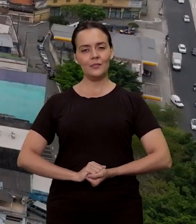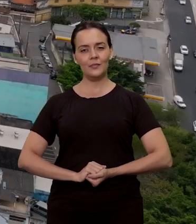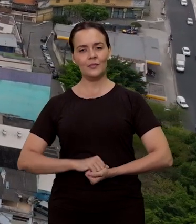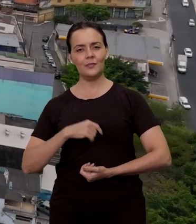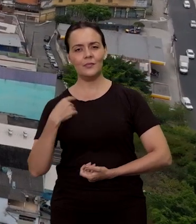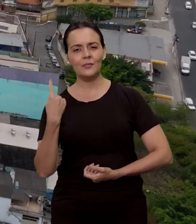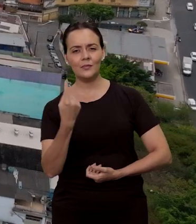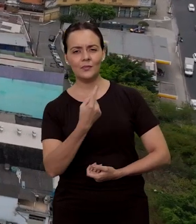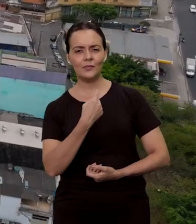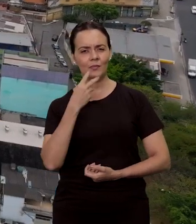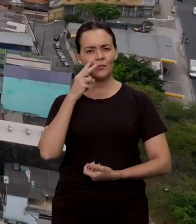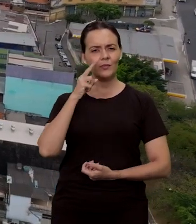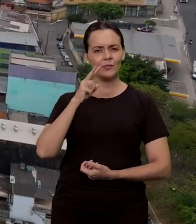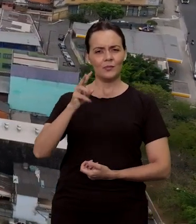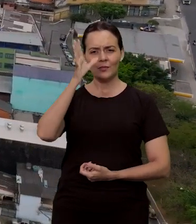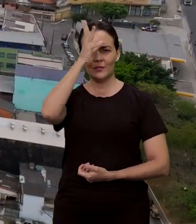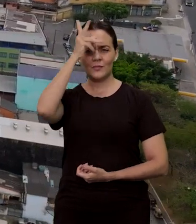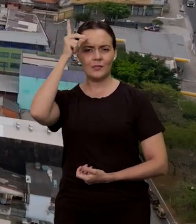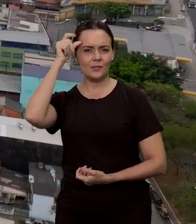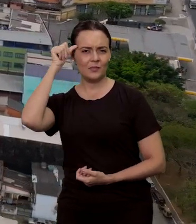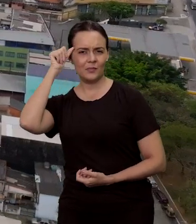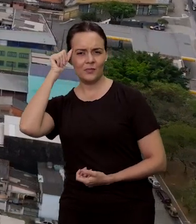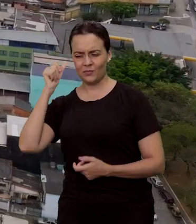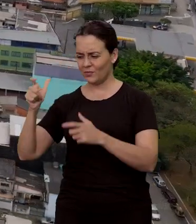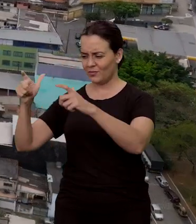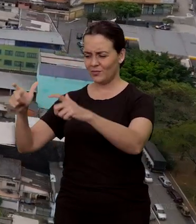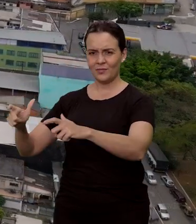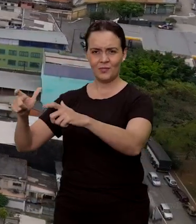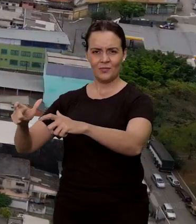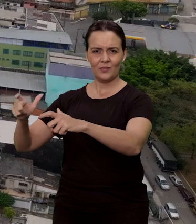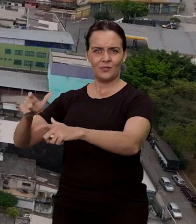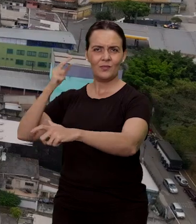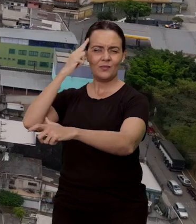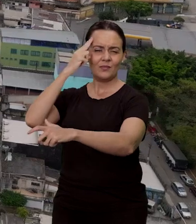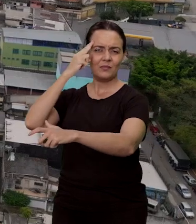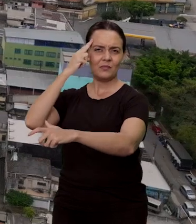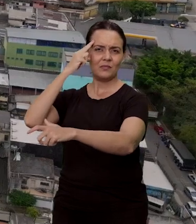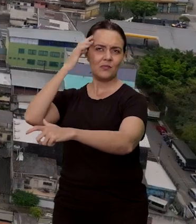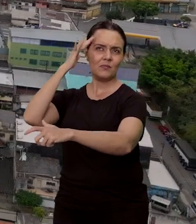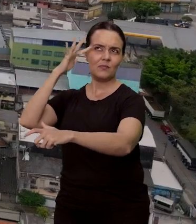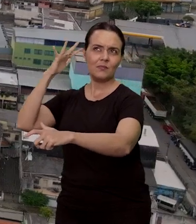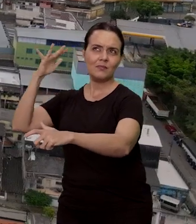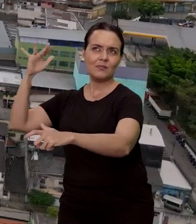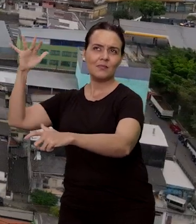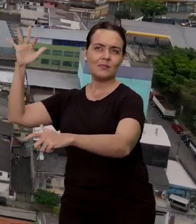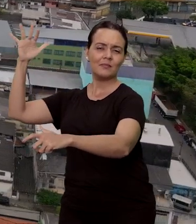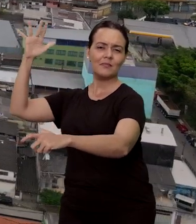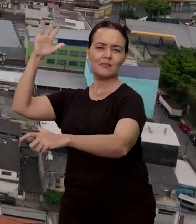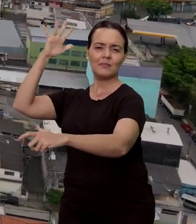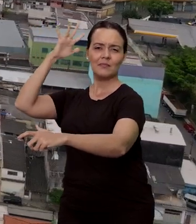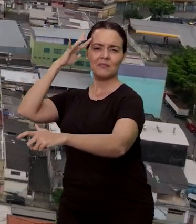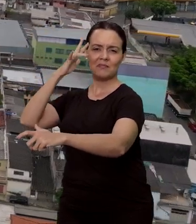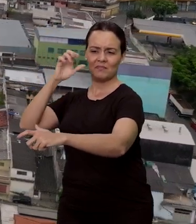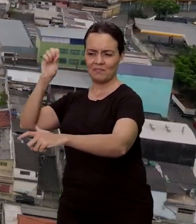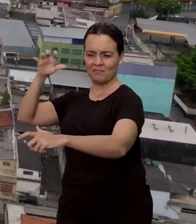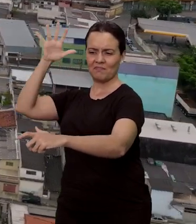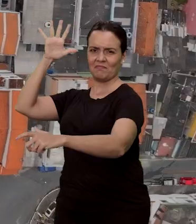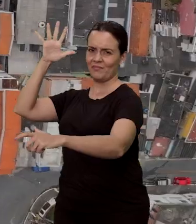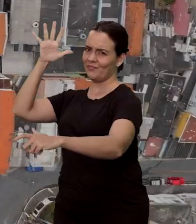A gente ainda olha para a Amazônia como uma entidade mística. Professores ensinam usando realismo